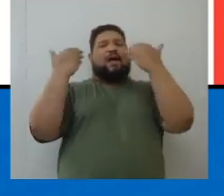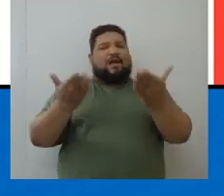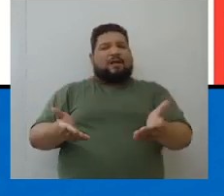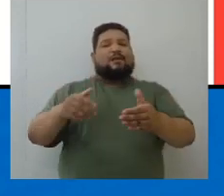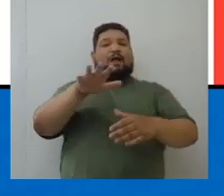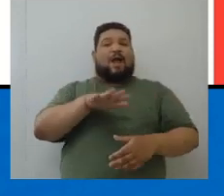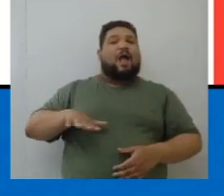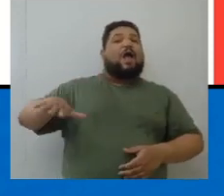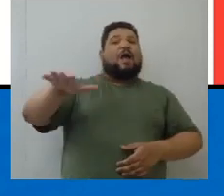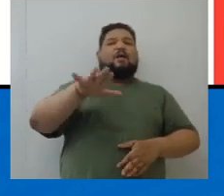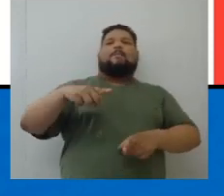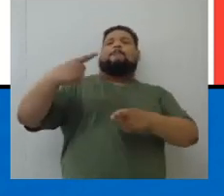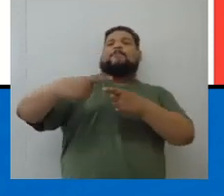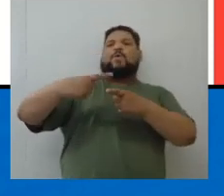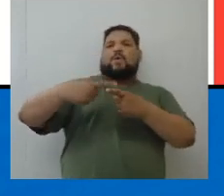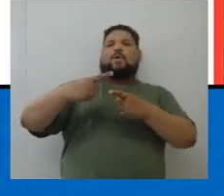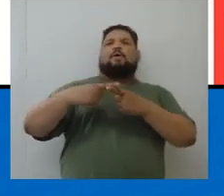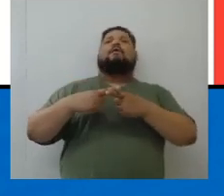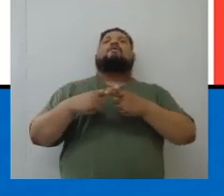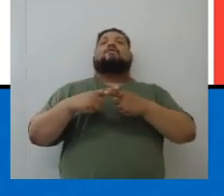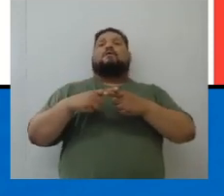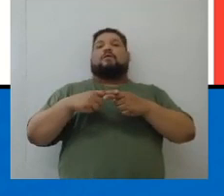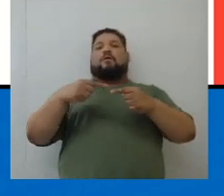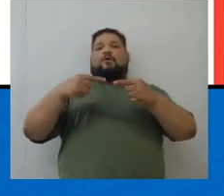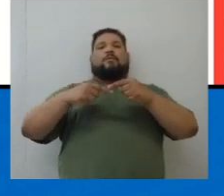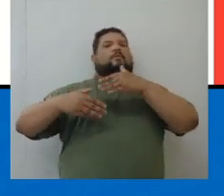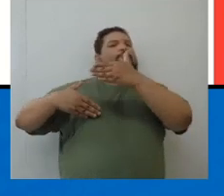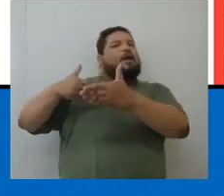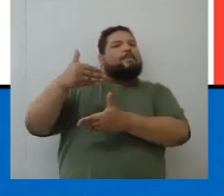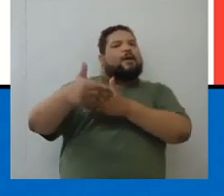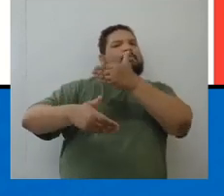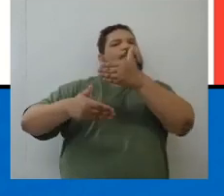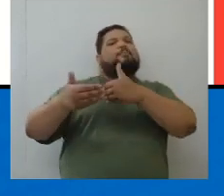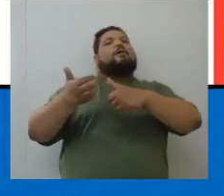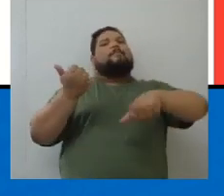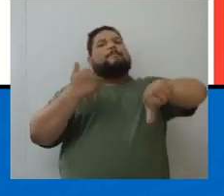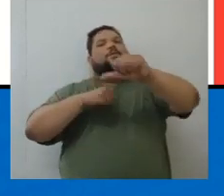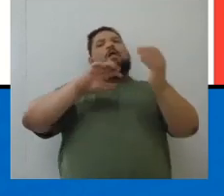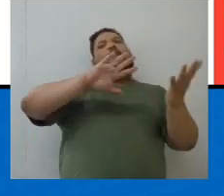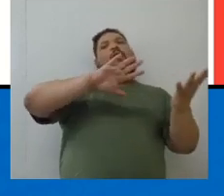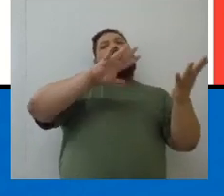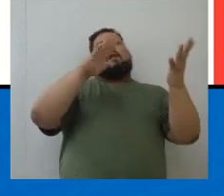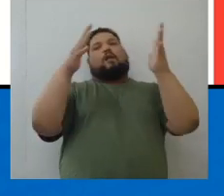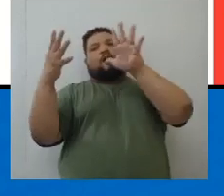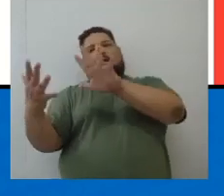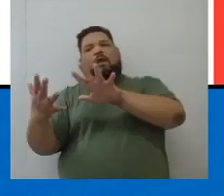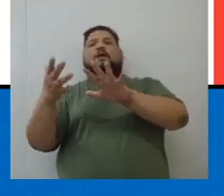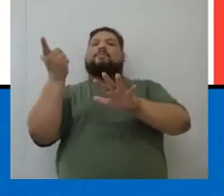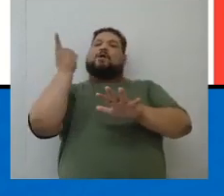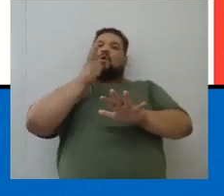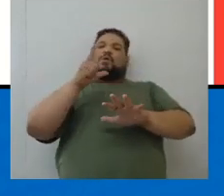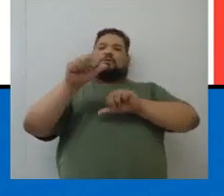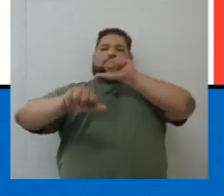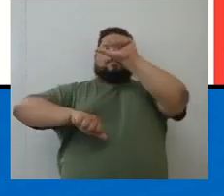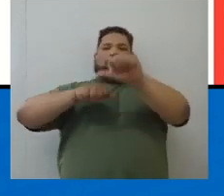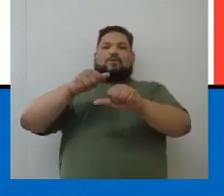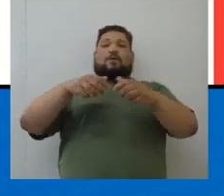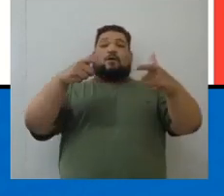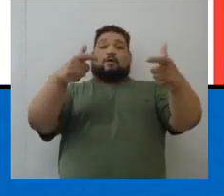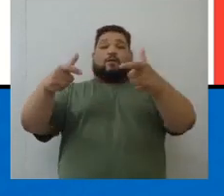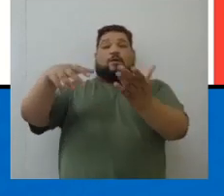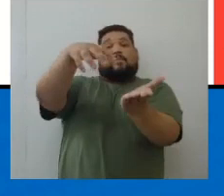territórios, porque eles estão passando pelo desenvolvimento e pela atuação desse surgimento do setor industrial que